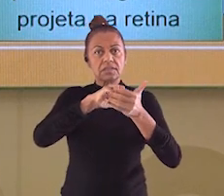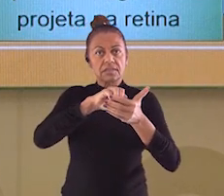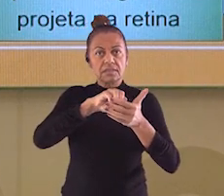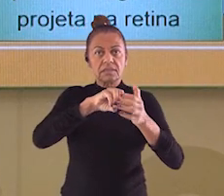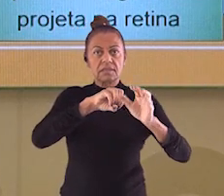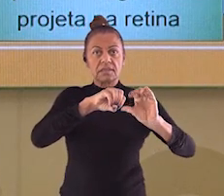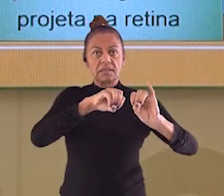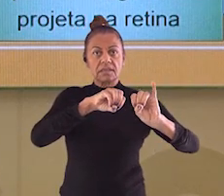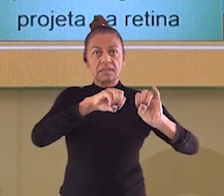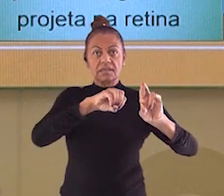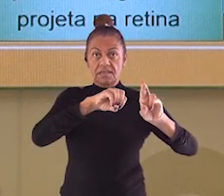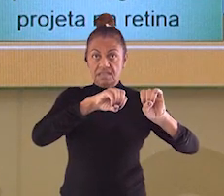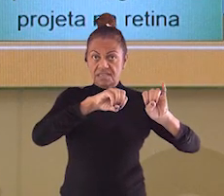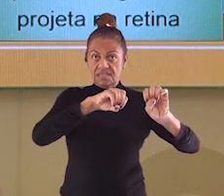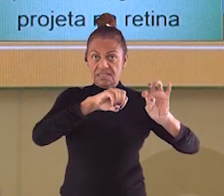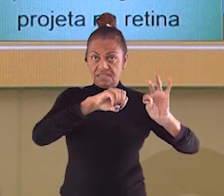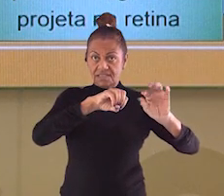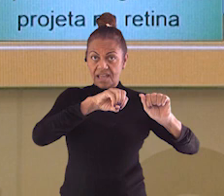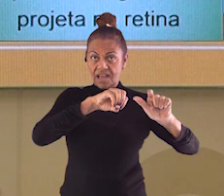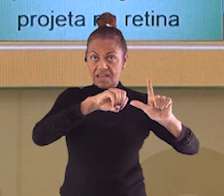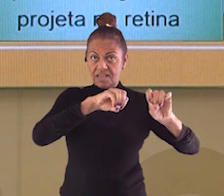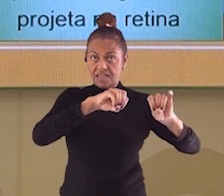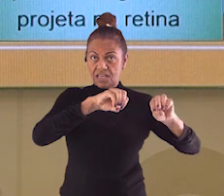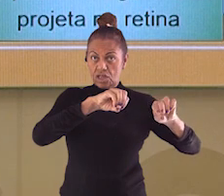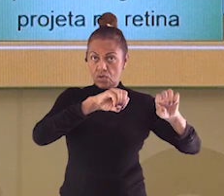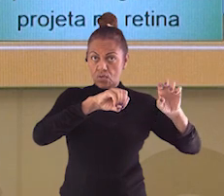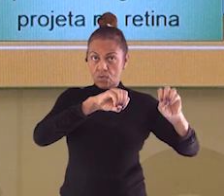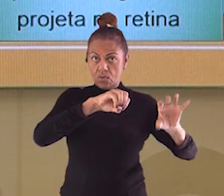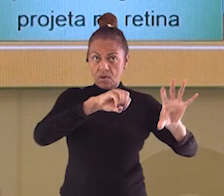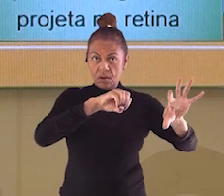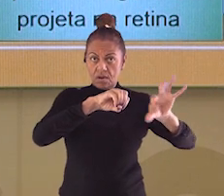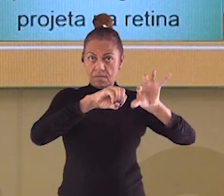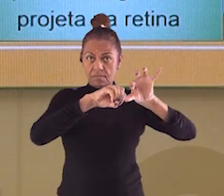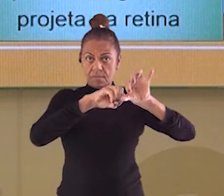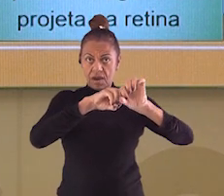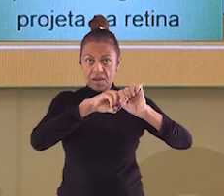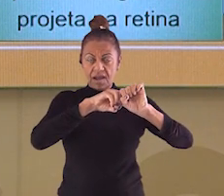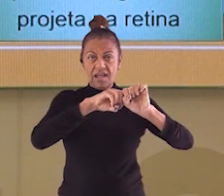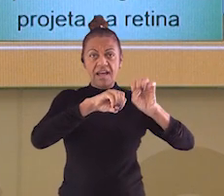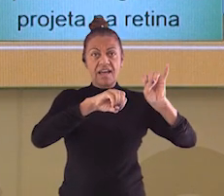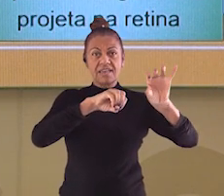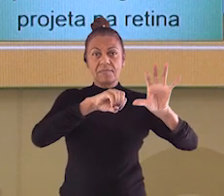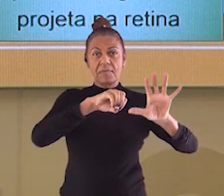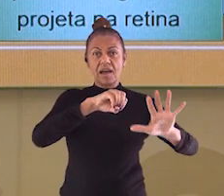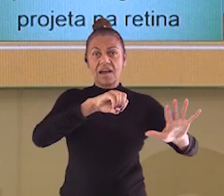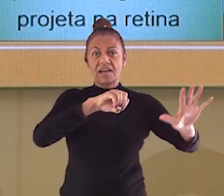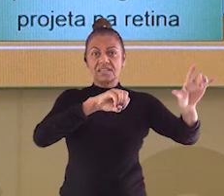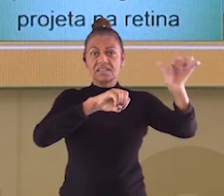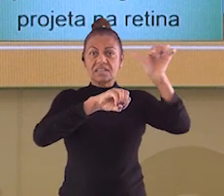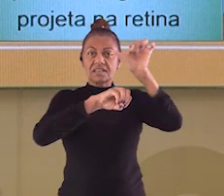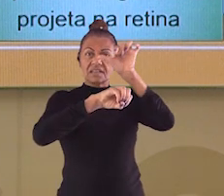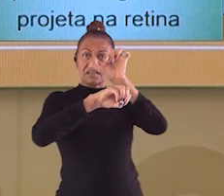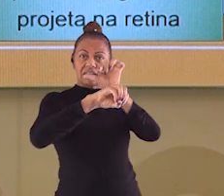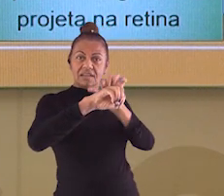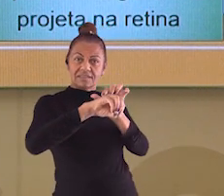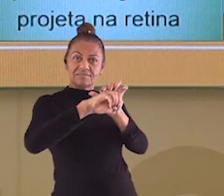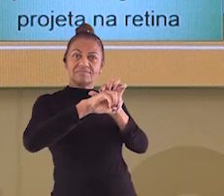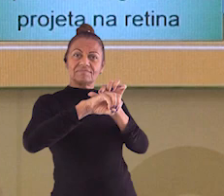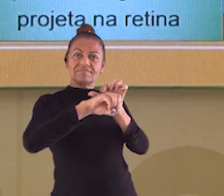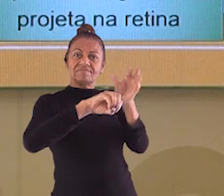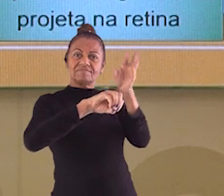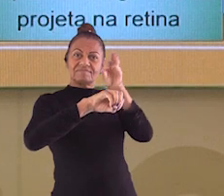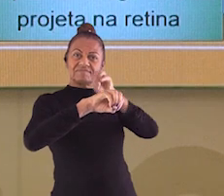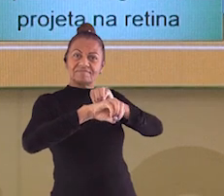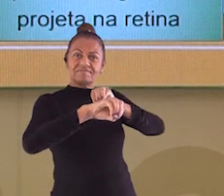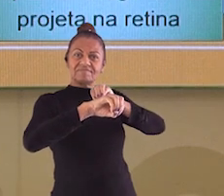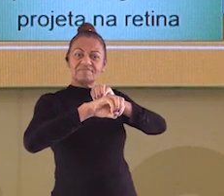frente, precisa ser focalizada exatamente sobre a retina para que possamos enxergar